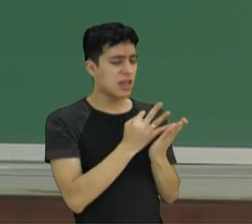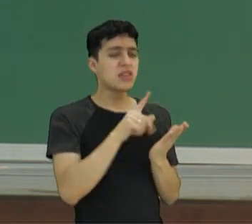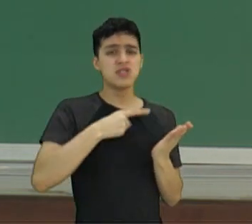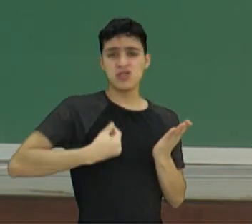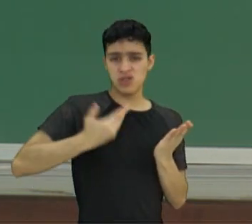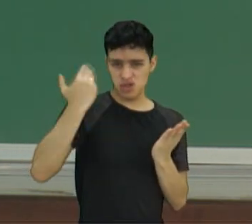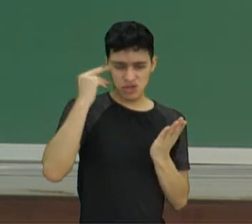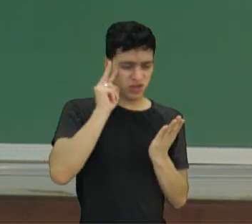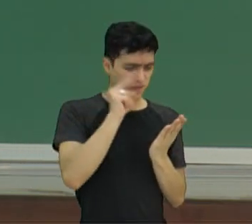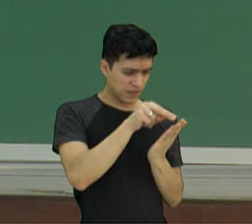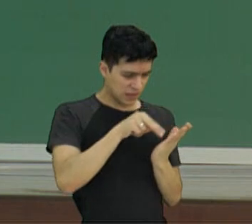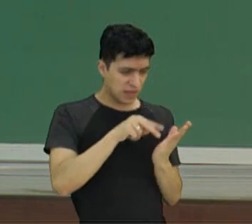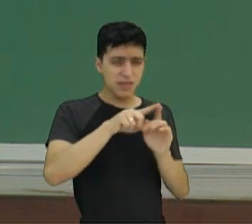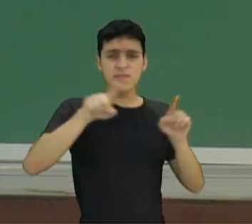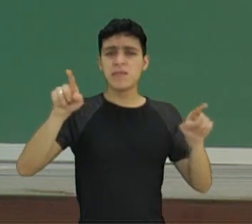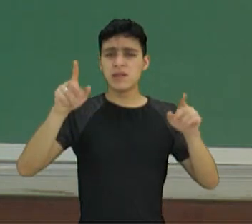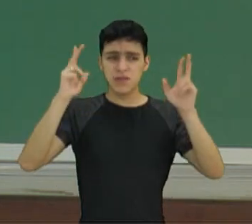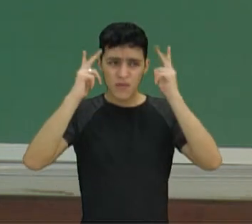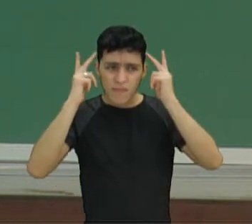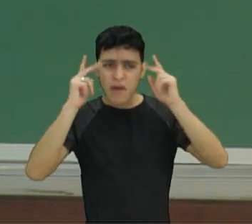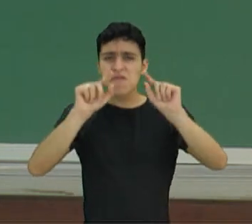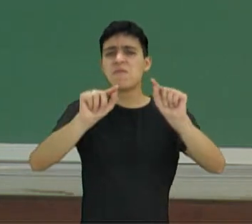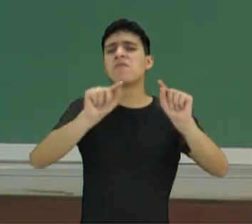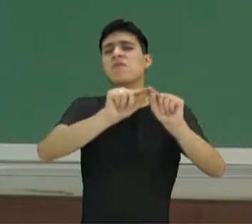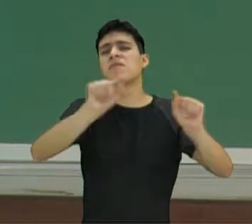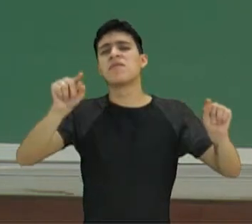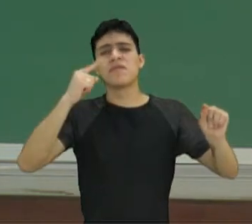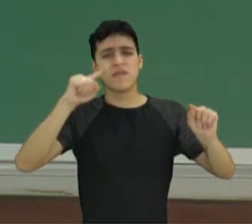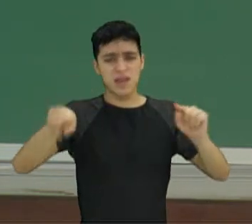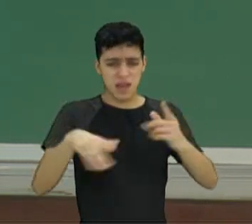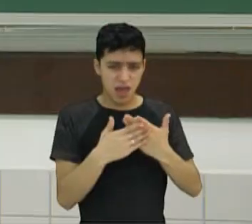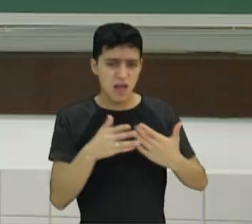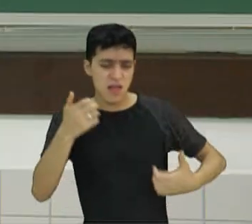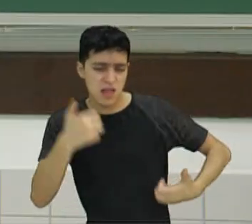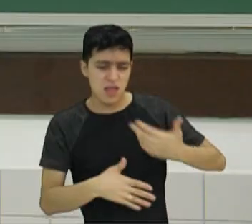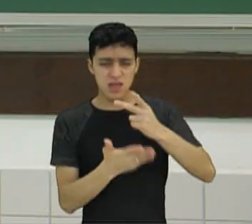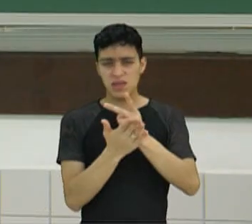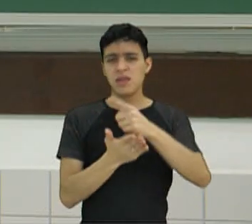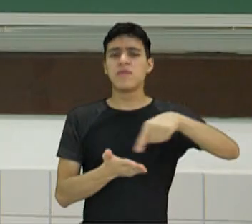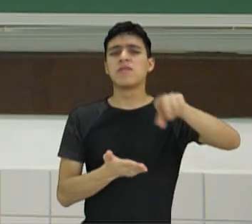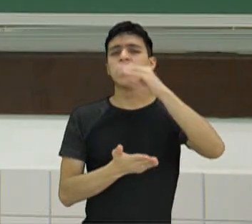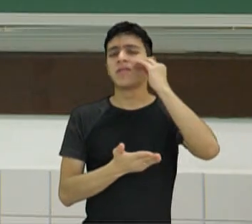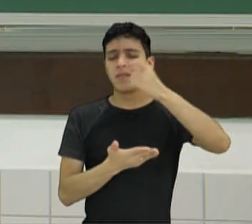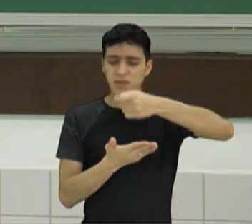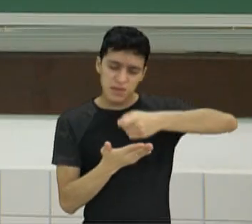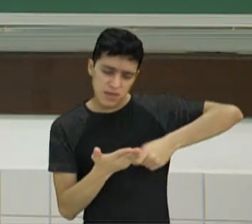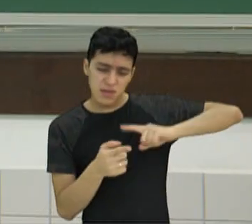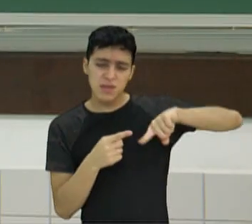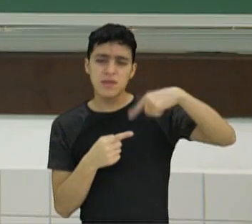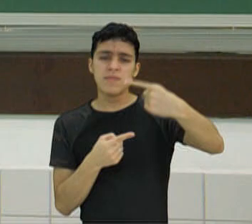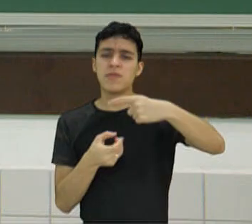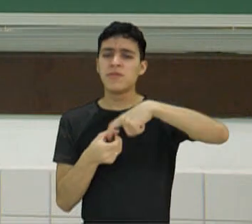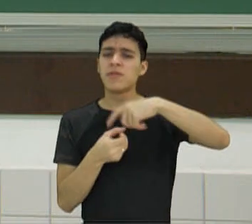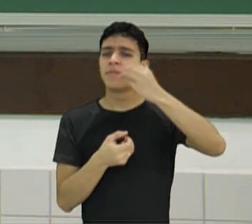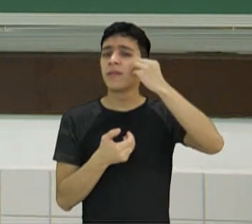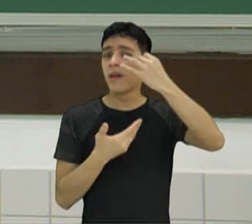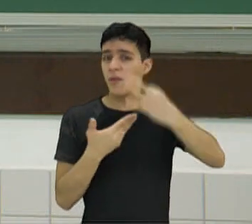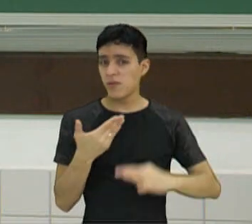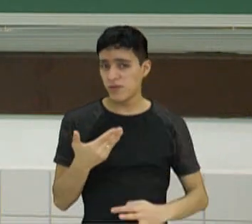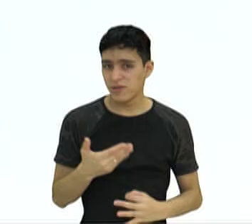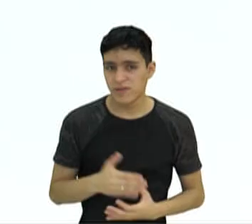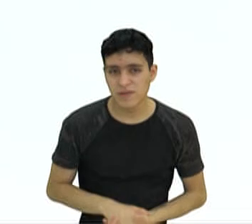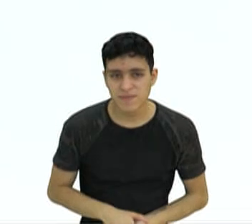lembrar. Mas muito disso a gente aparece bastante nas nossas aulas, né? Tentem fazer, daí eu já volto para a gente poder corrigir.